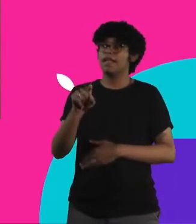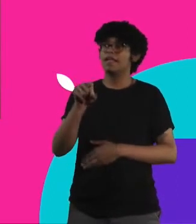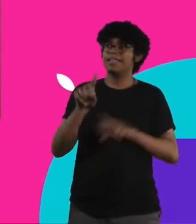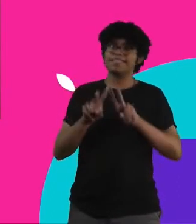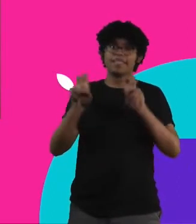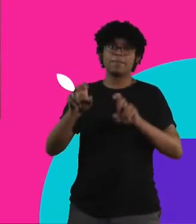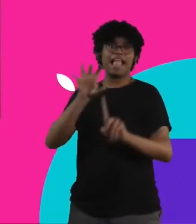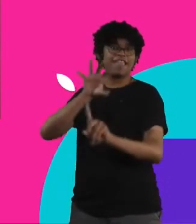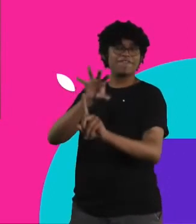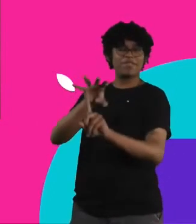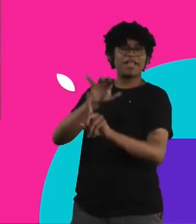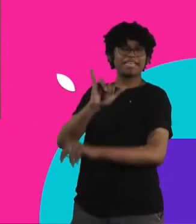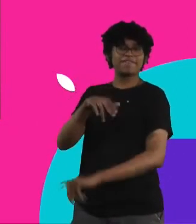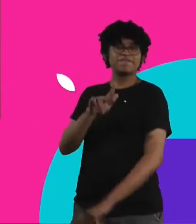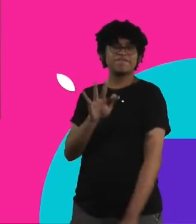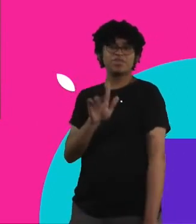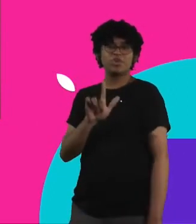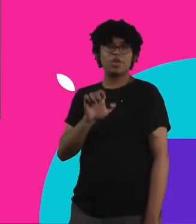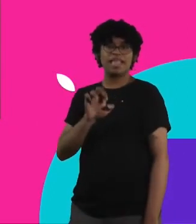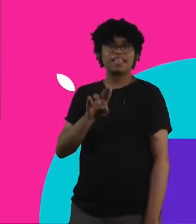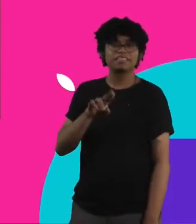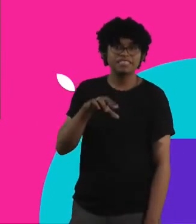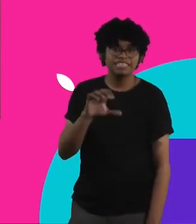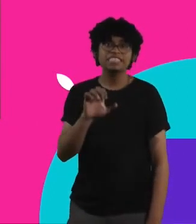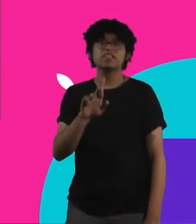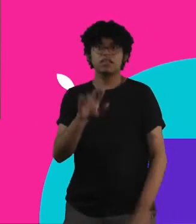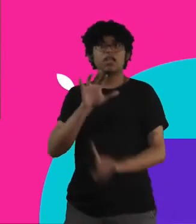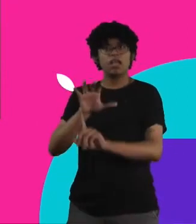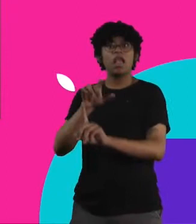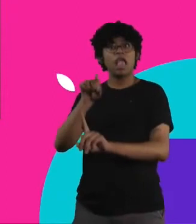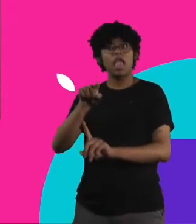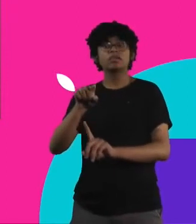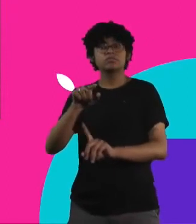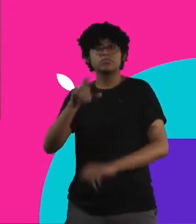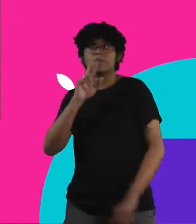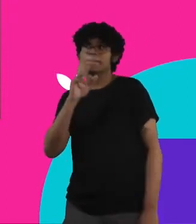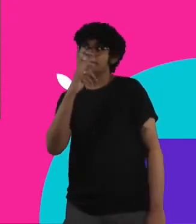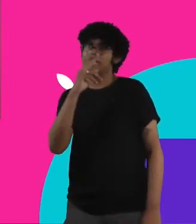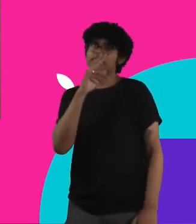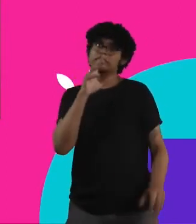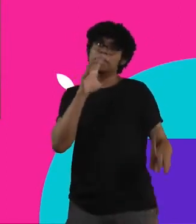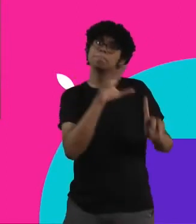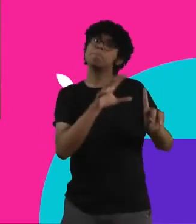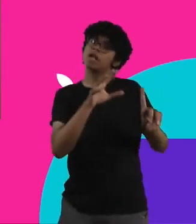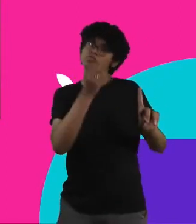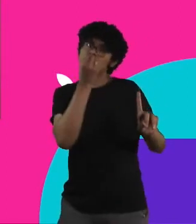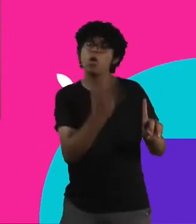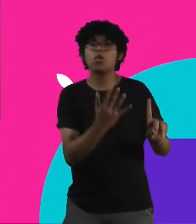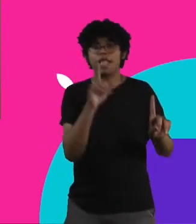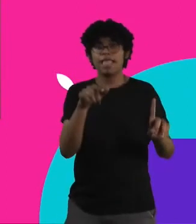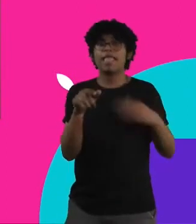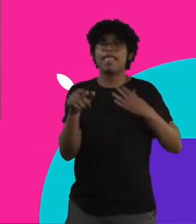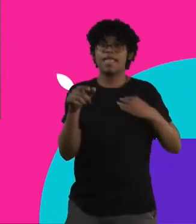dos influencers trouxe uma resposta muito positiva, né, que são educadores financeiros